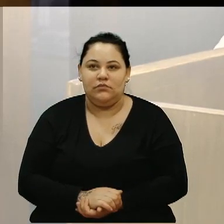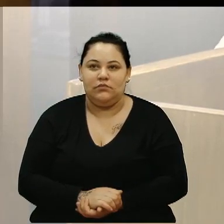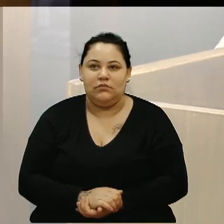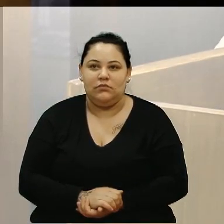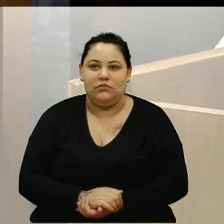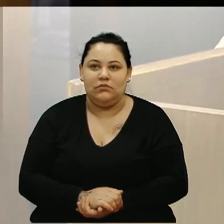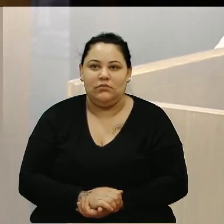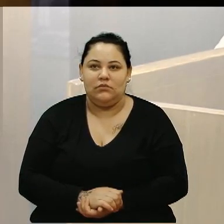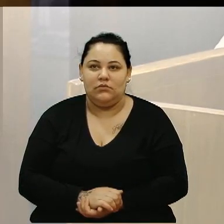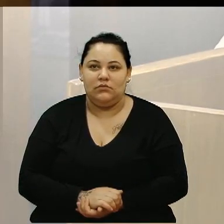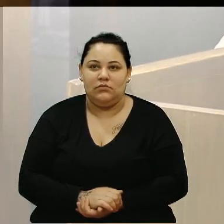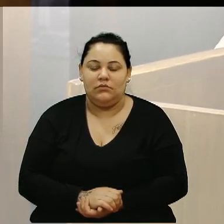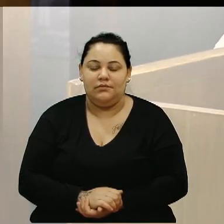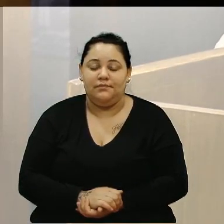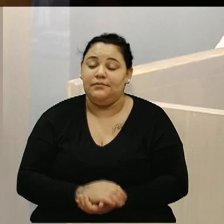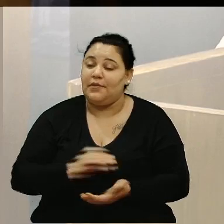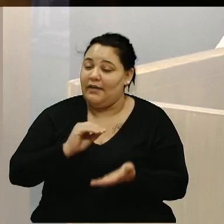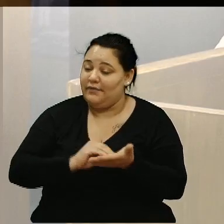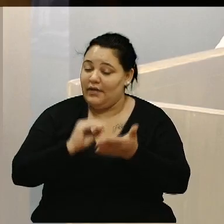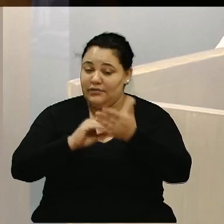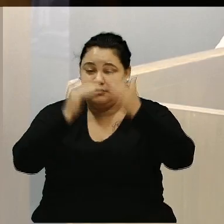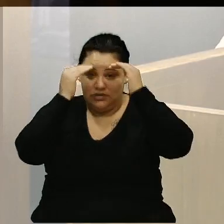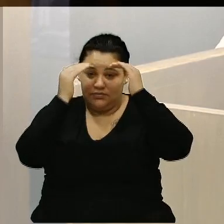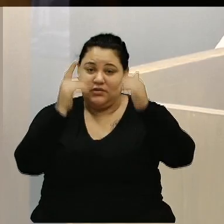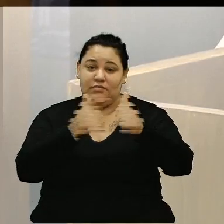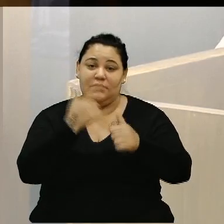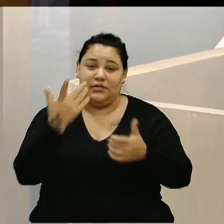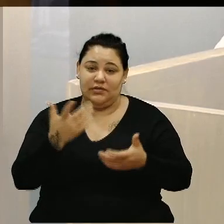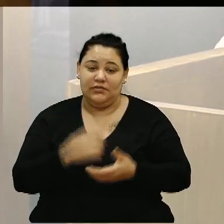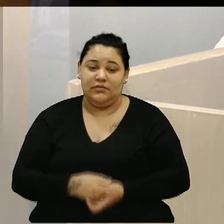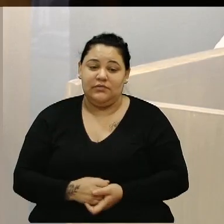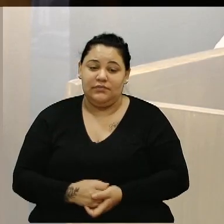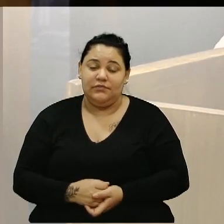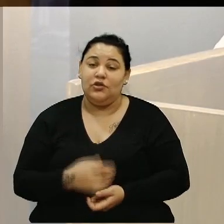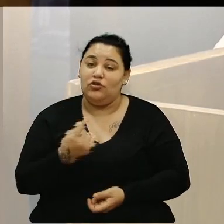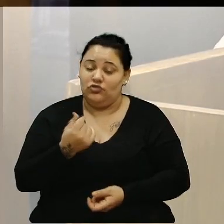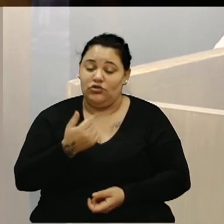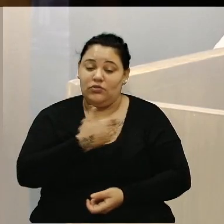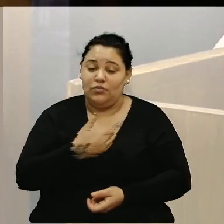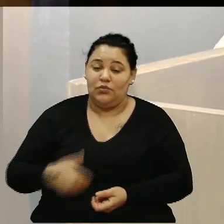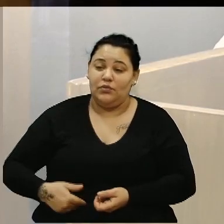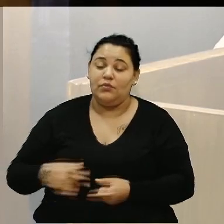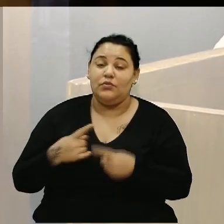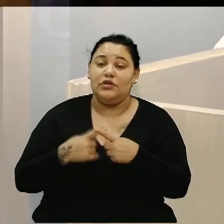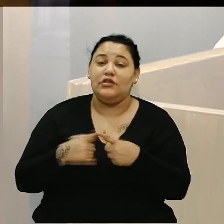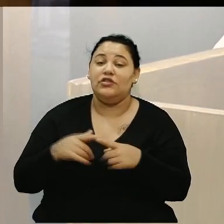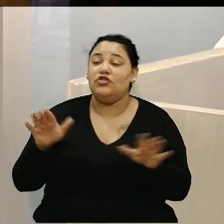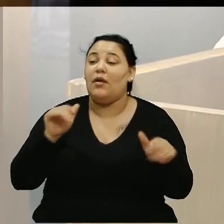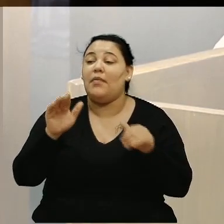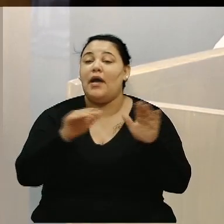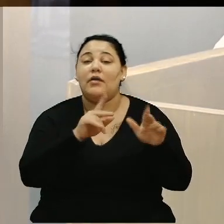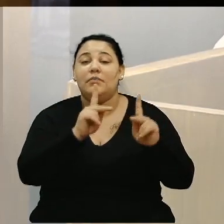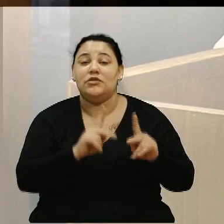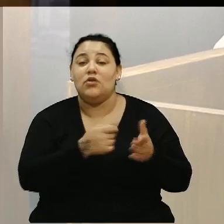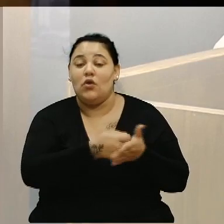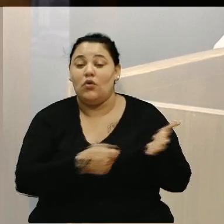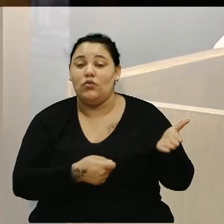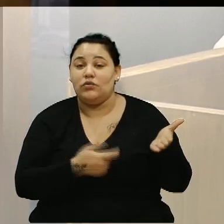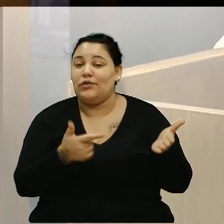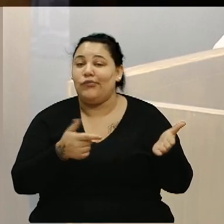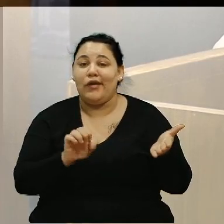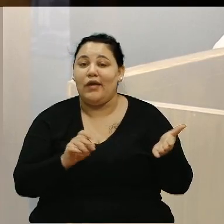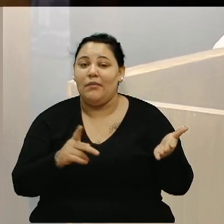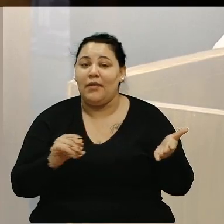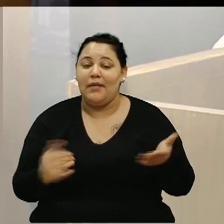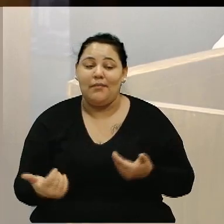olha, é uma falta de respeito primeiro com o dinheiro público, porque chamaram pessoas de concurso sem terem EPIs